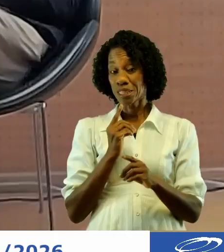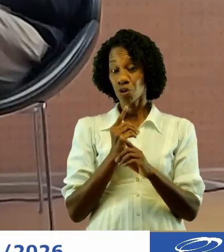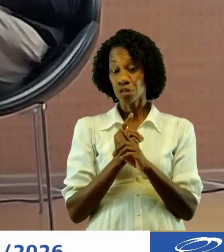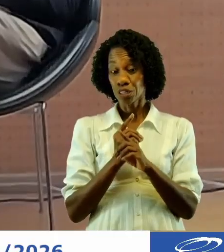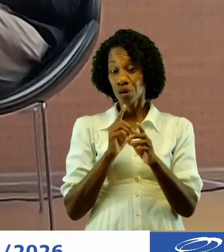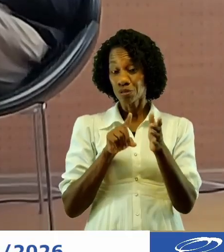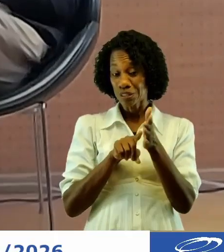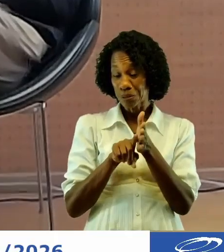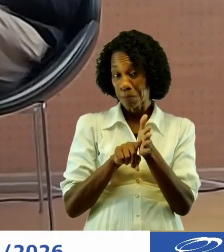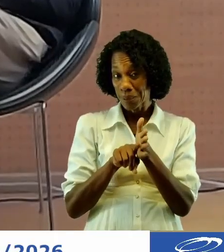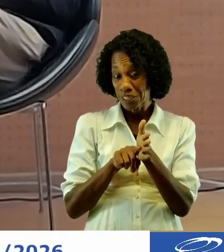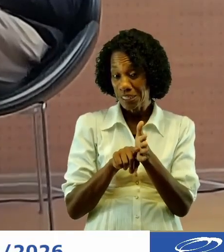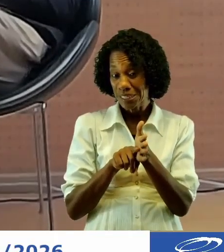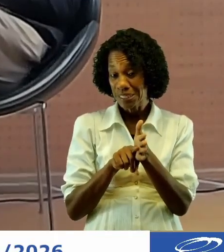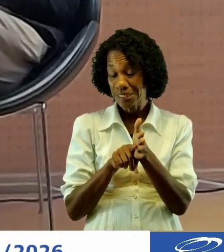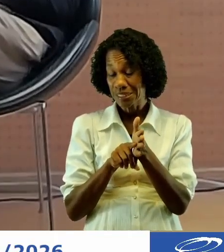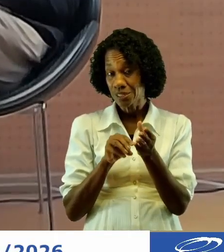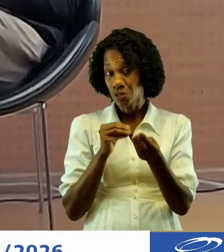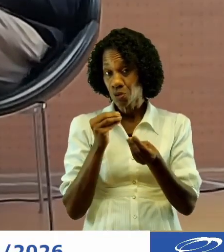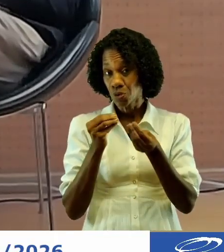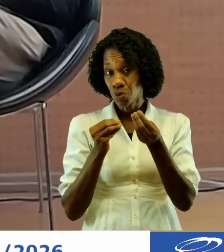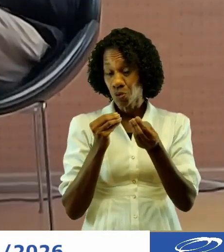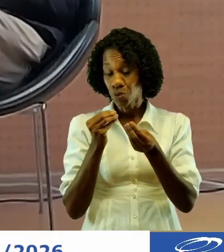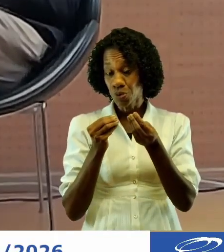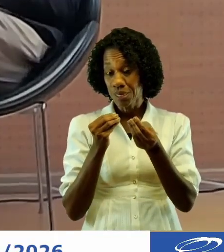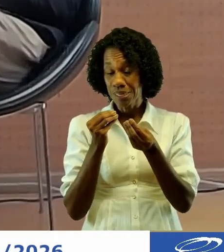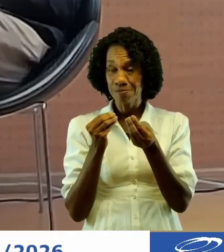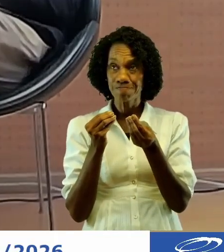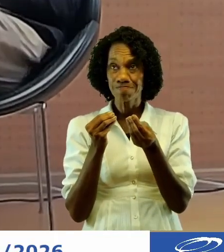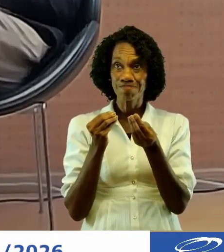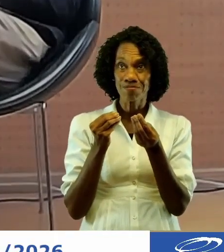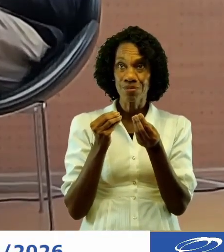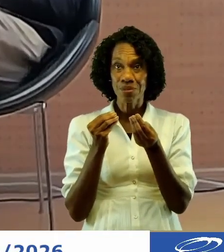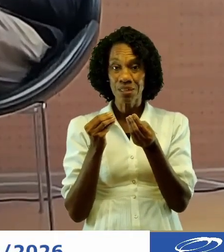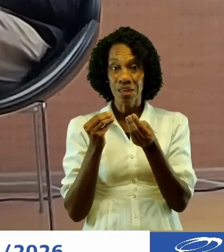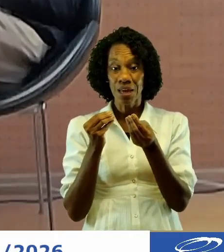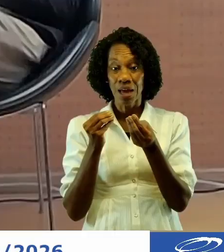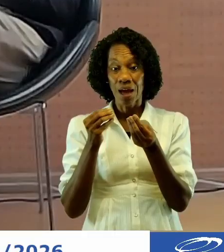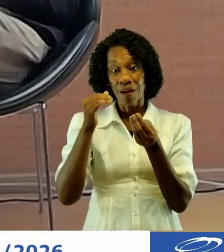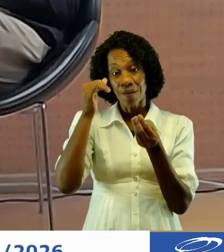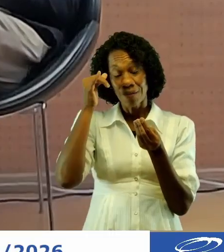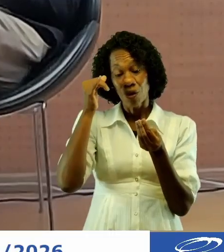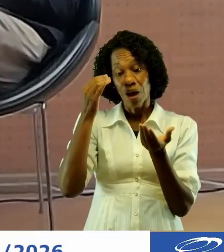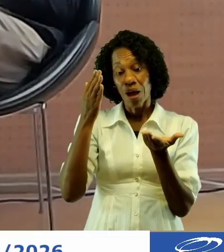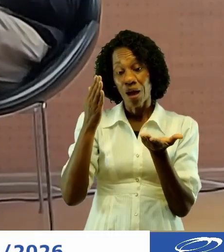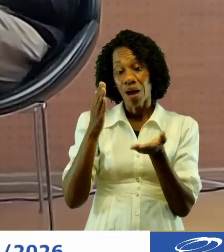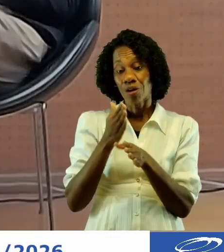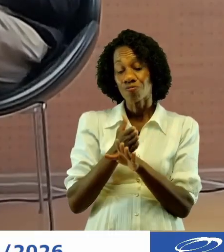estudo, essa submissão será precoce, acontecerá logo, é